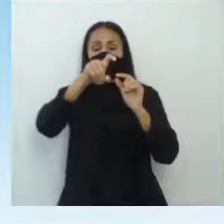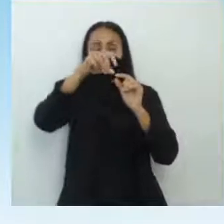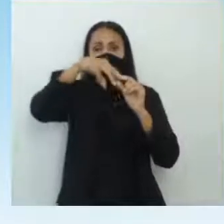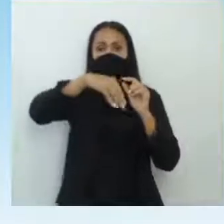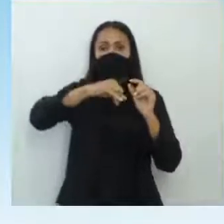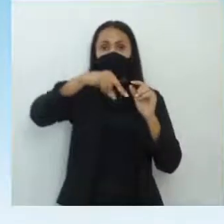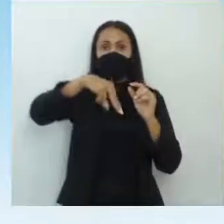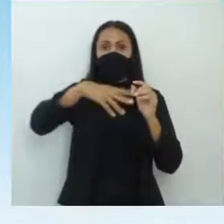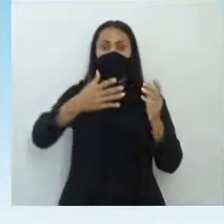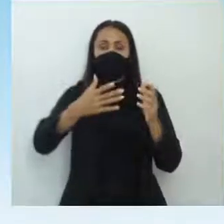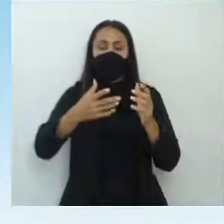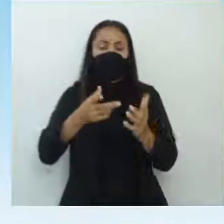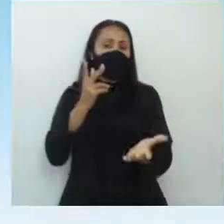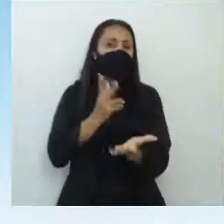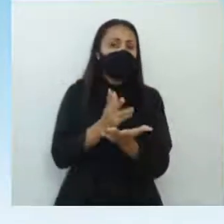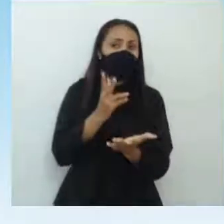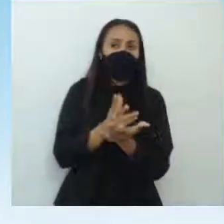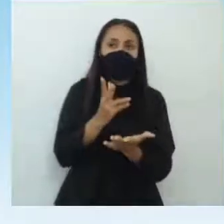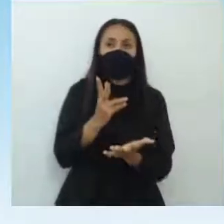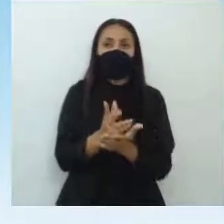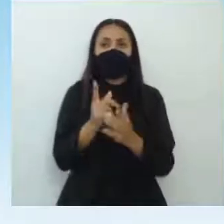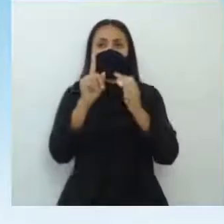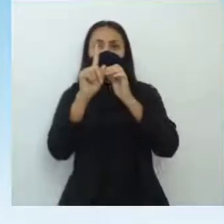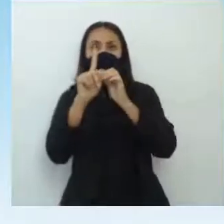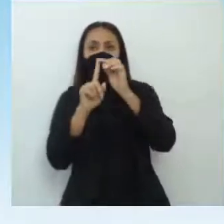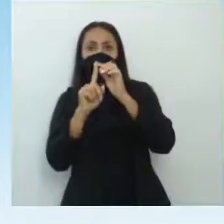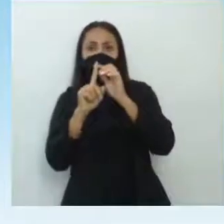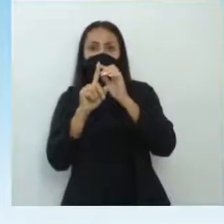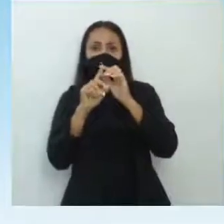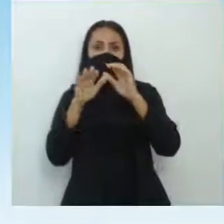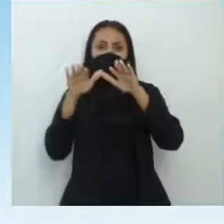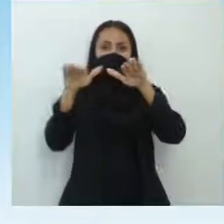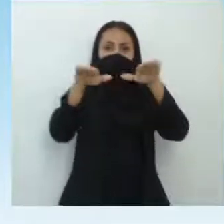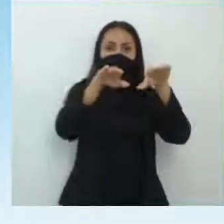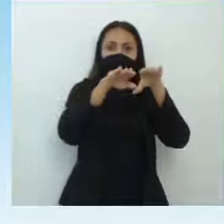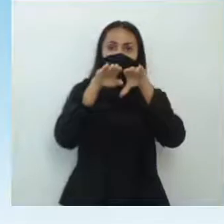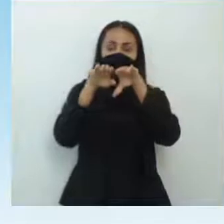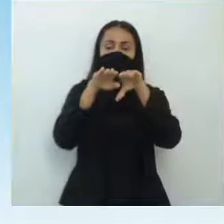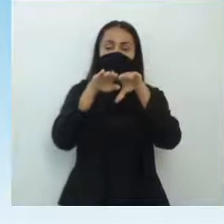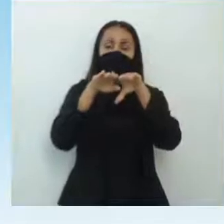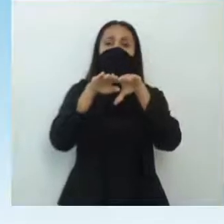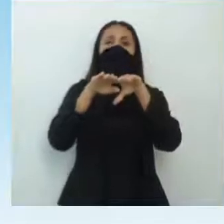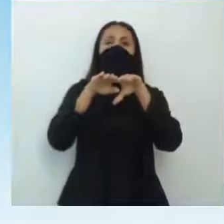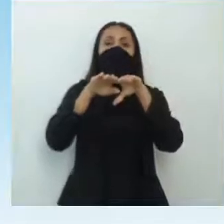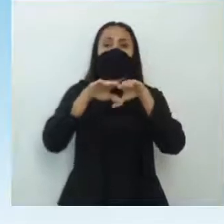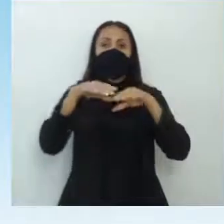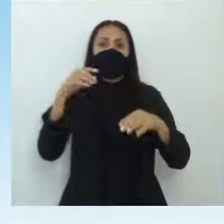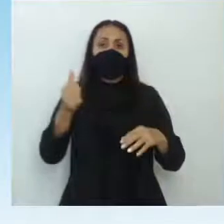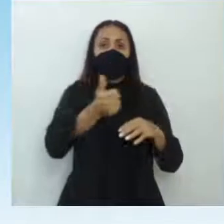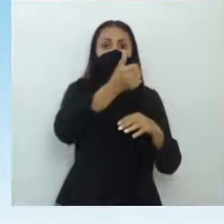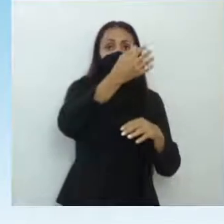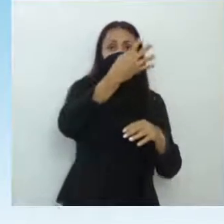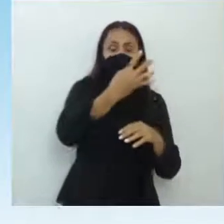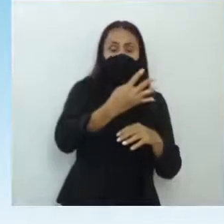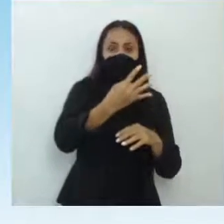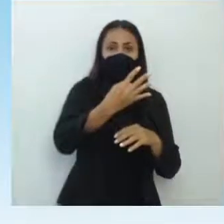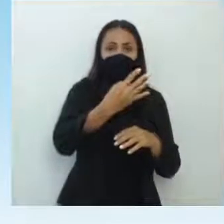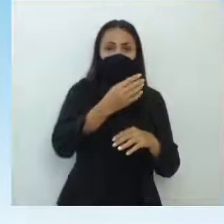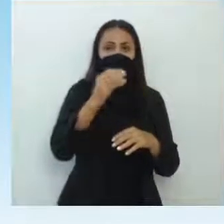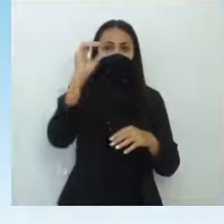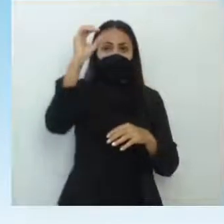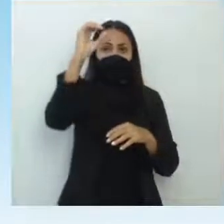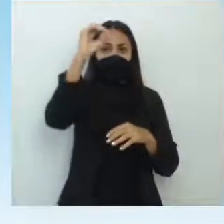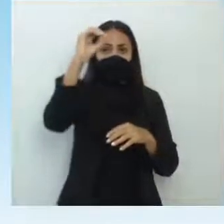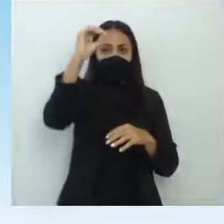ao manter na realidade a temperatura média da Terra em torno de 14 graus Celsius.